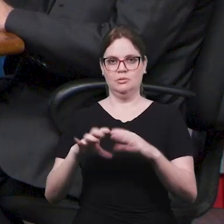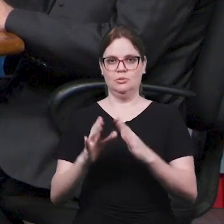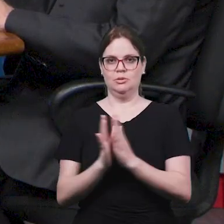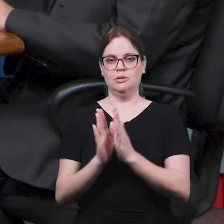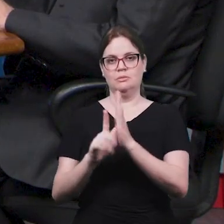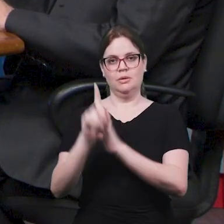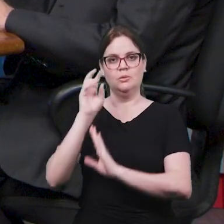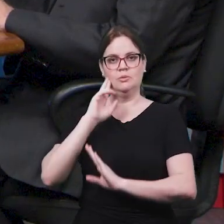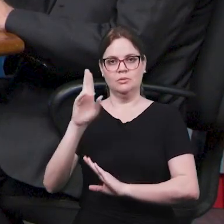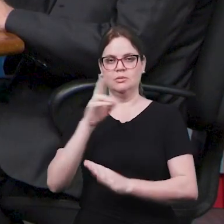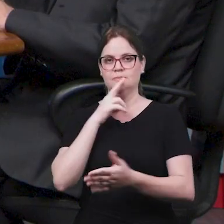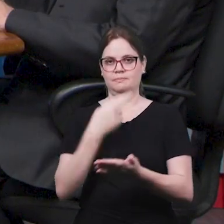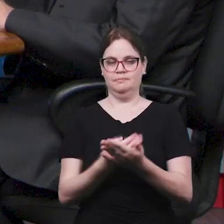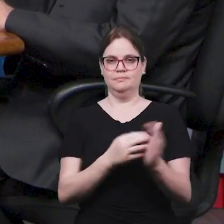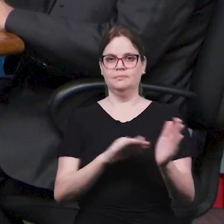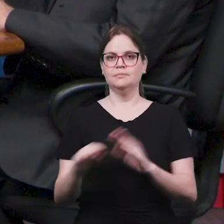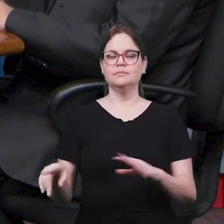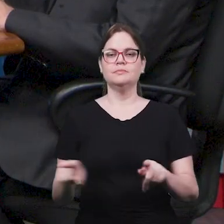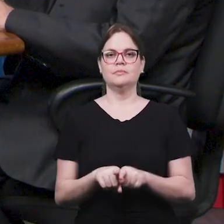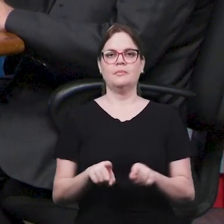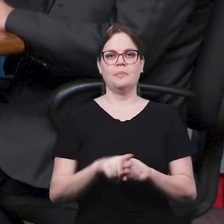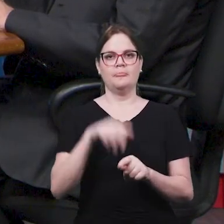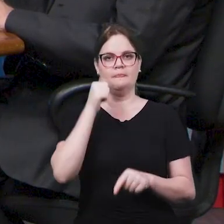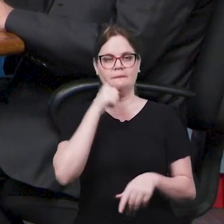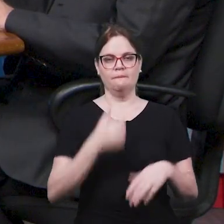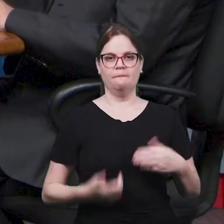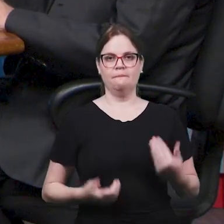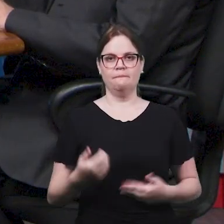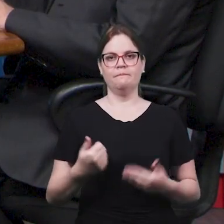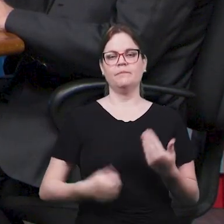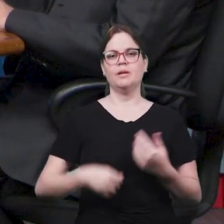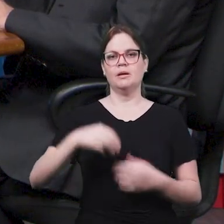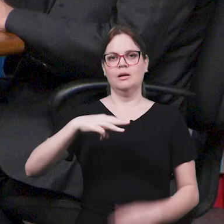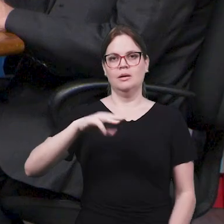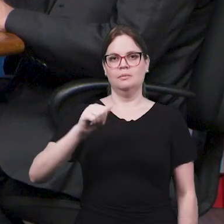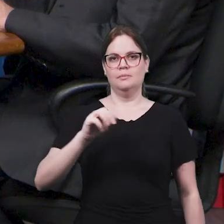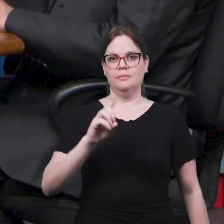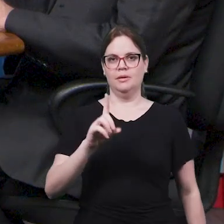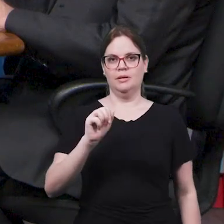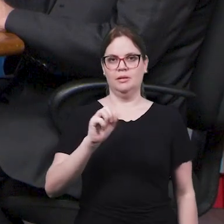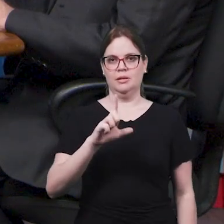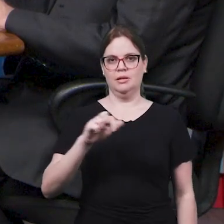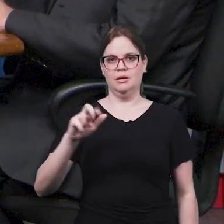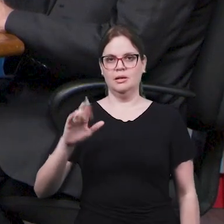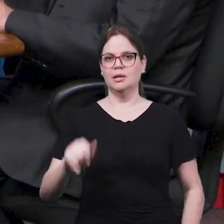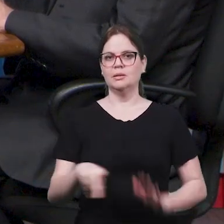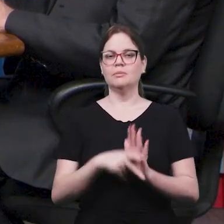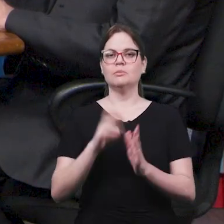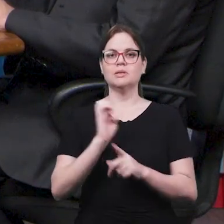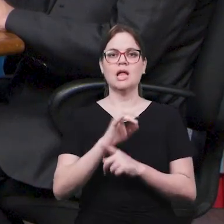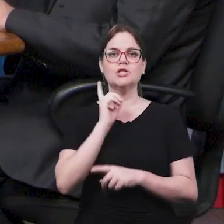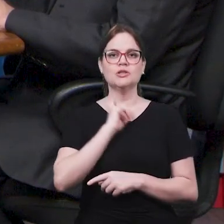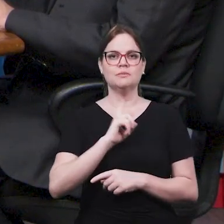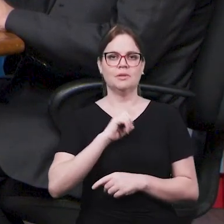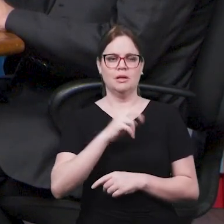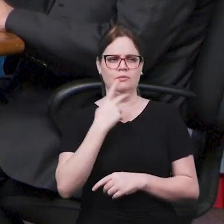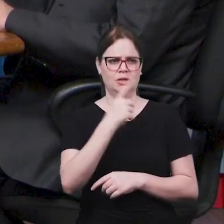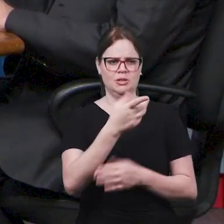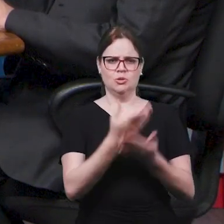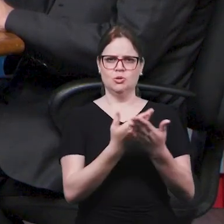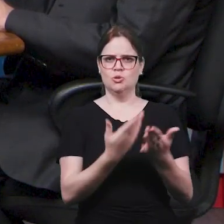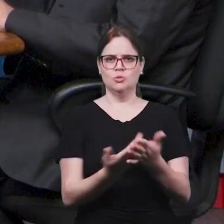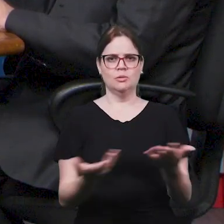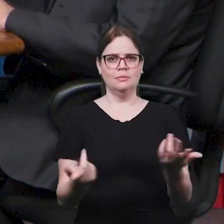Temos aqui também a irmã Madalena lá de Itaúna, Minas Gerais. Ela disse, é de grande valia esse estudo, pois